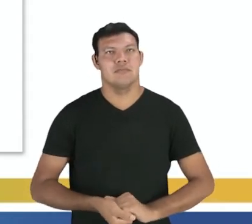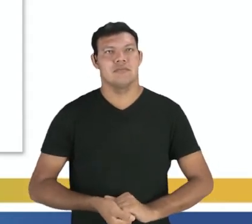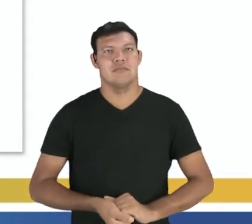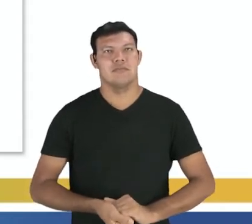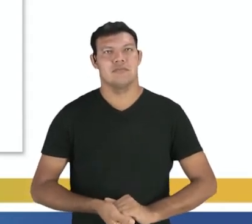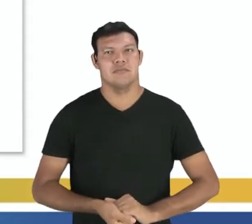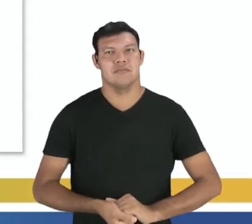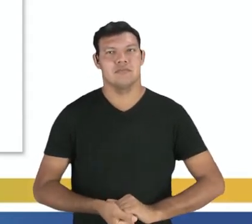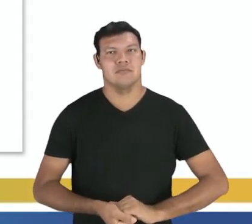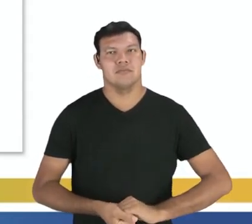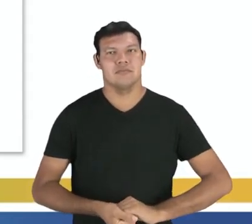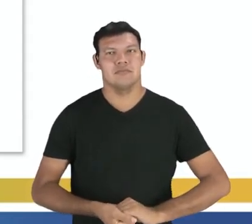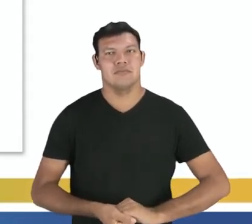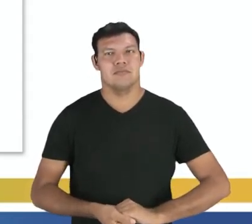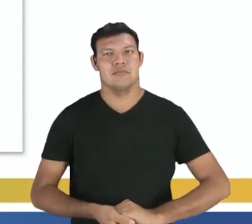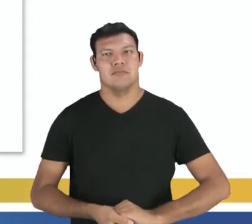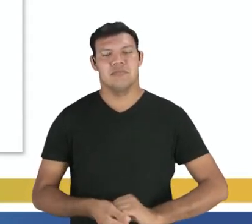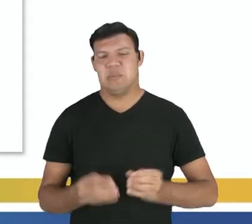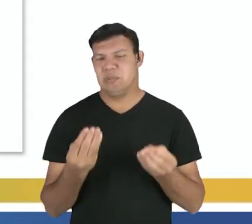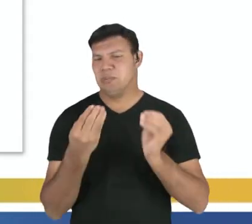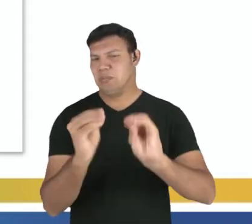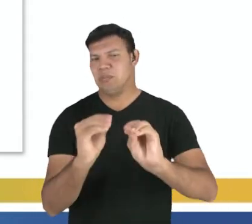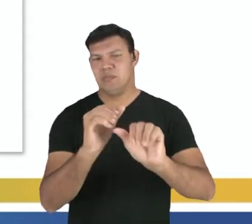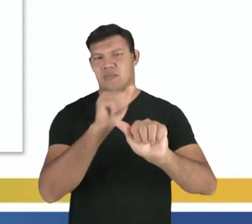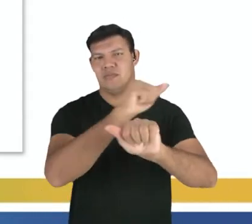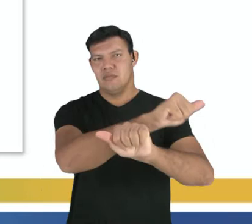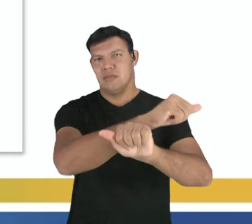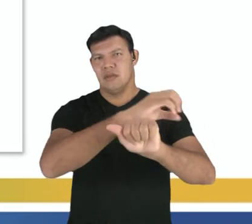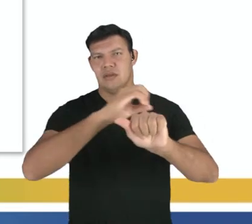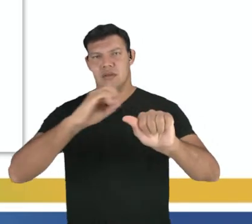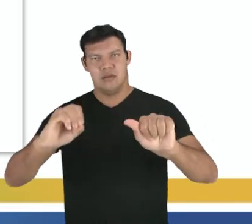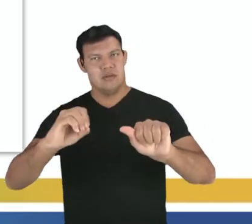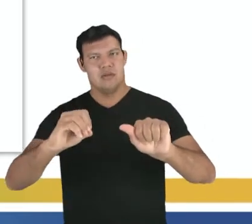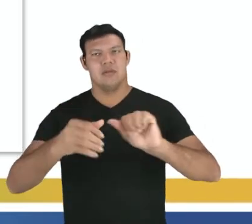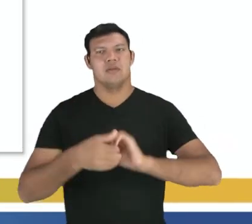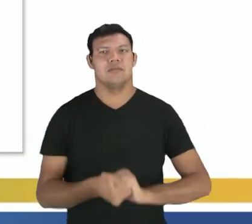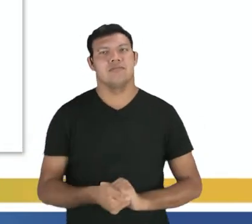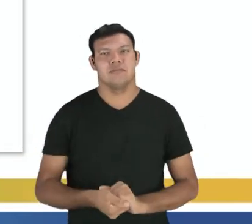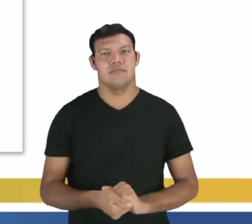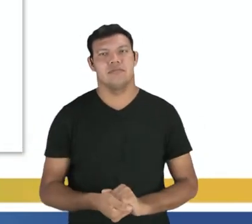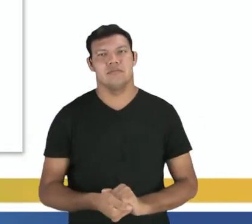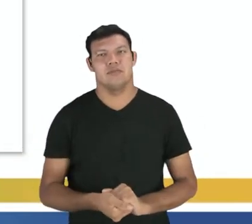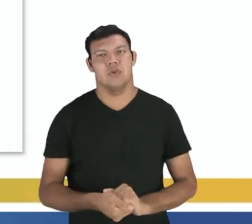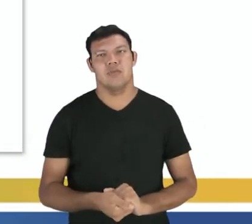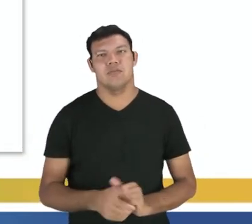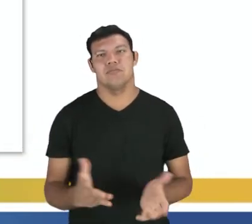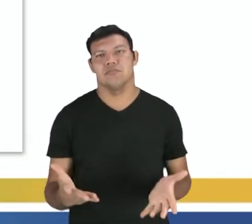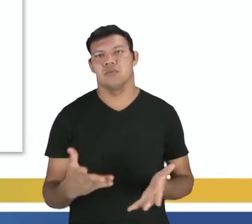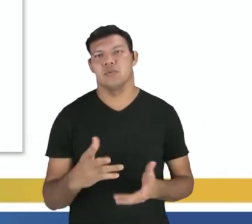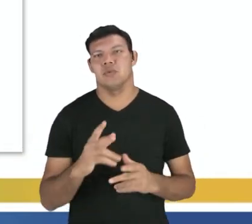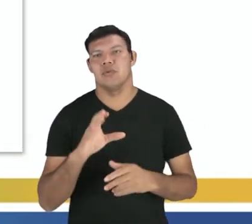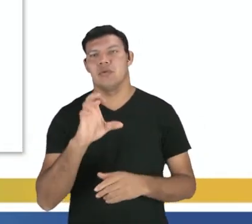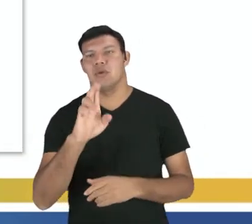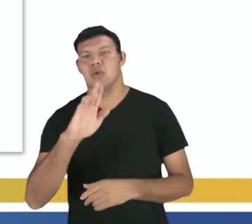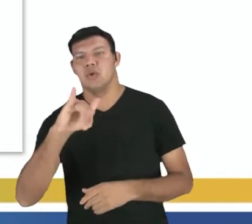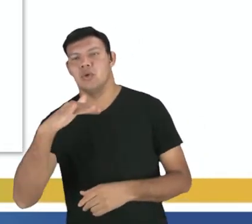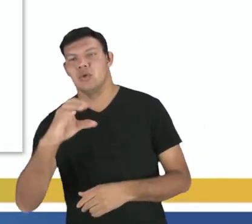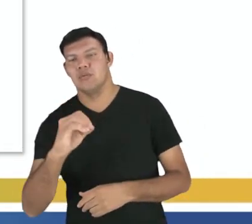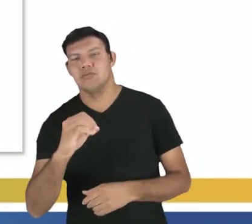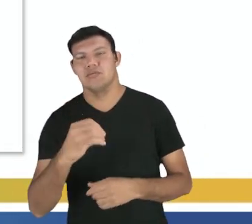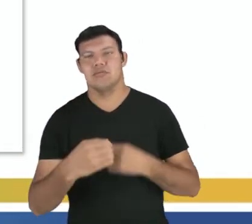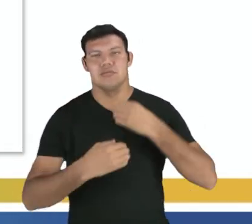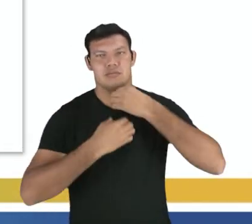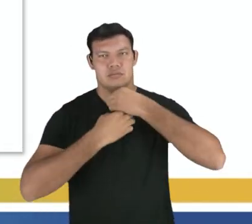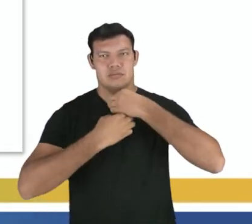as, errado. Você não vai colocar esse artigo. Cuja gravata. Cujo homem. Não adicionem